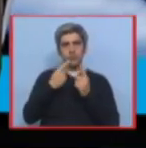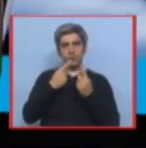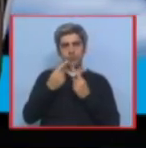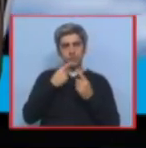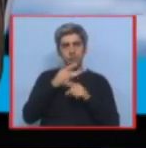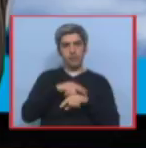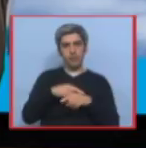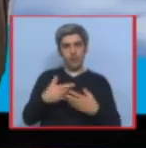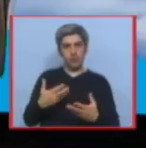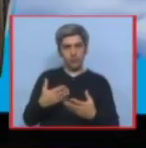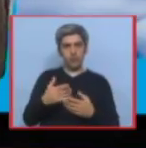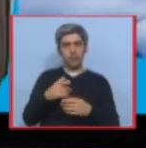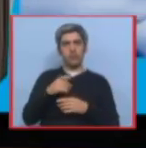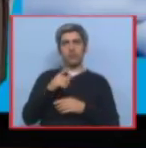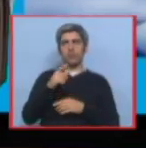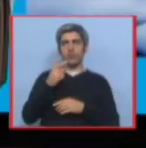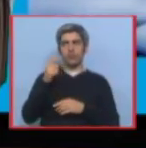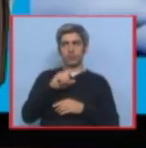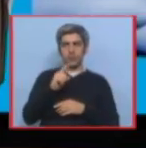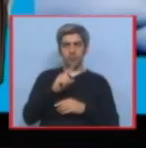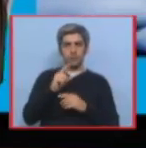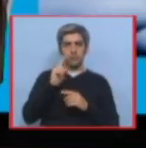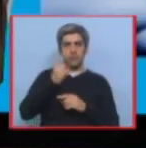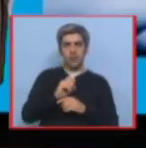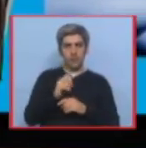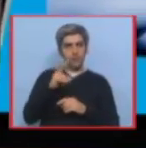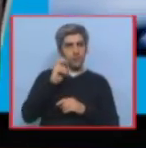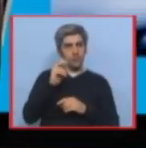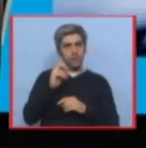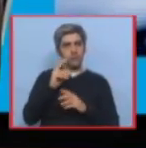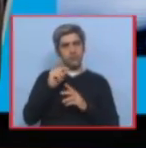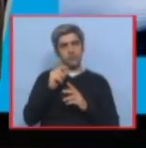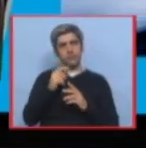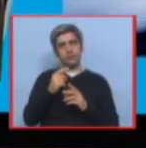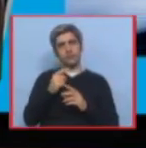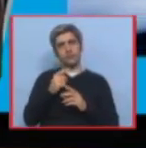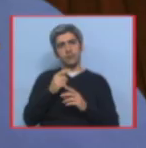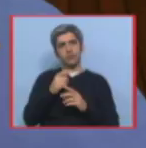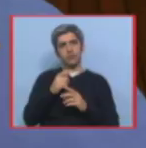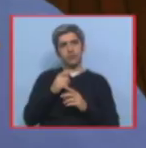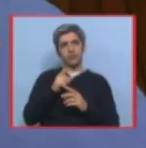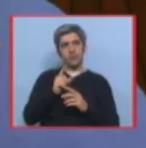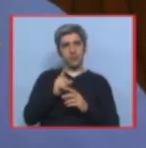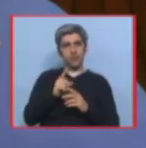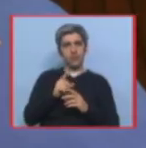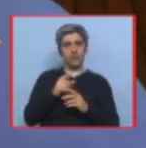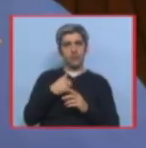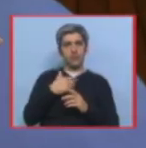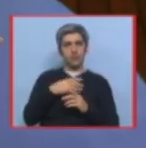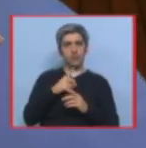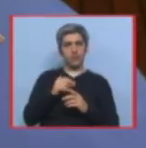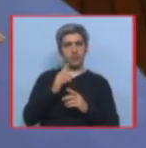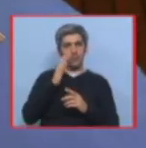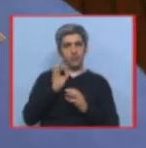para os tempos de hoje, em que ele não vai impor nada, mas vai ouvir e vai ser ouvido também. É isso que estamos também